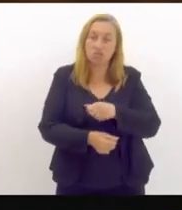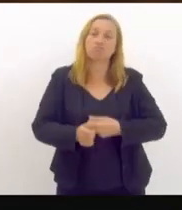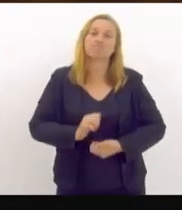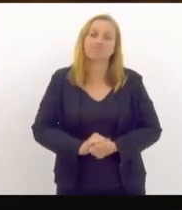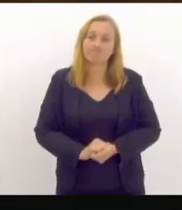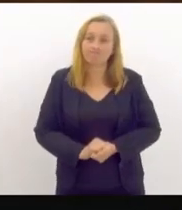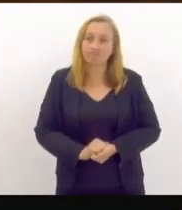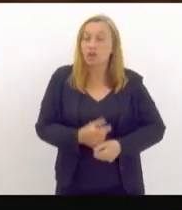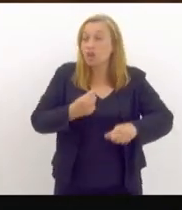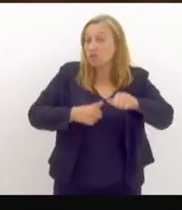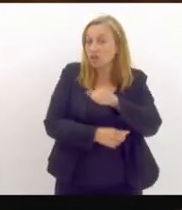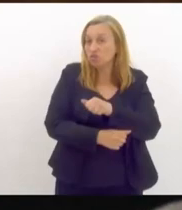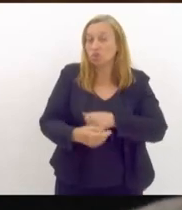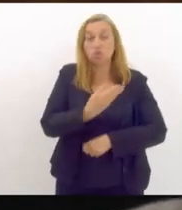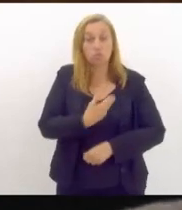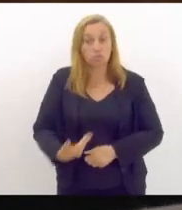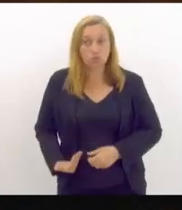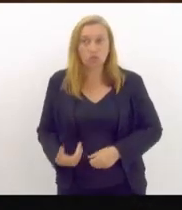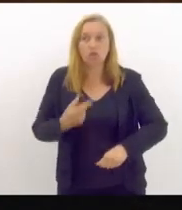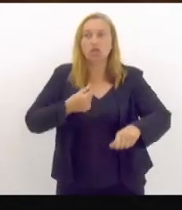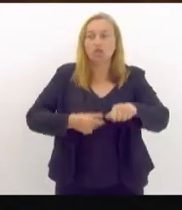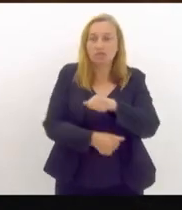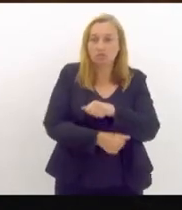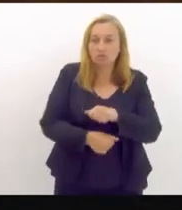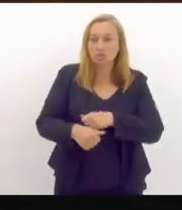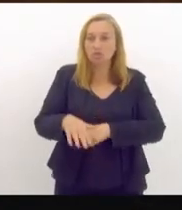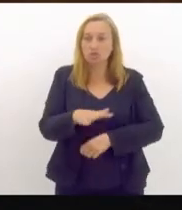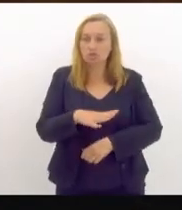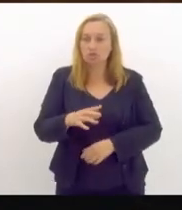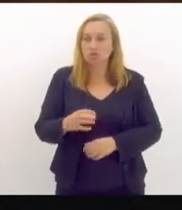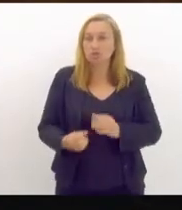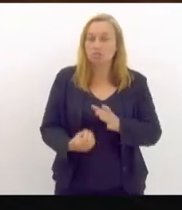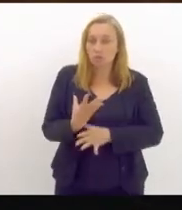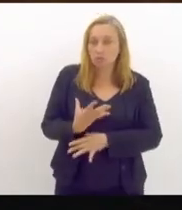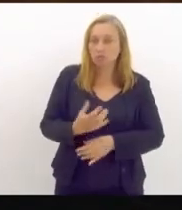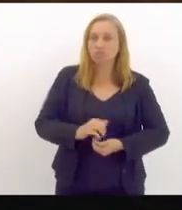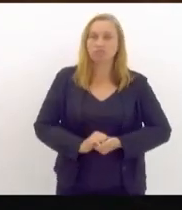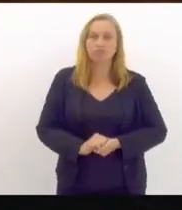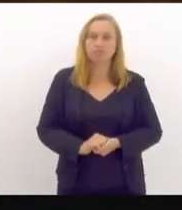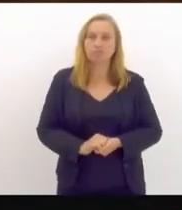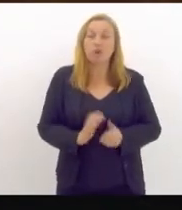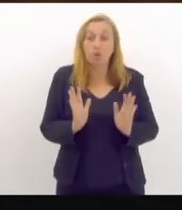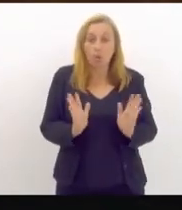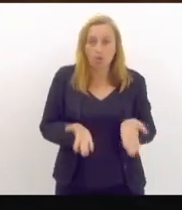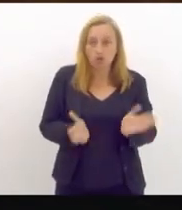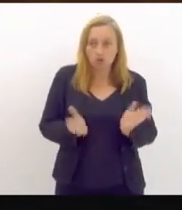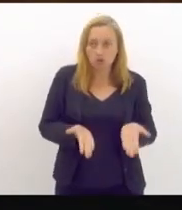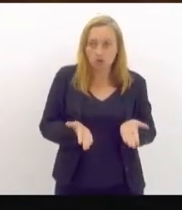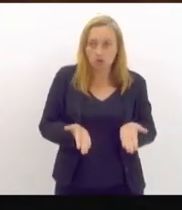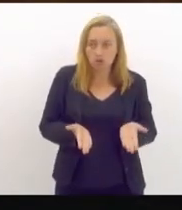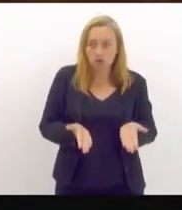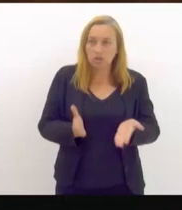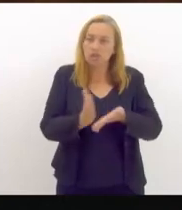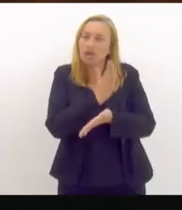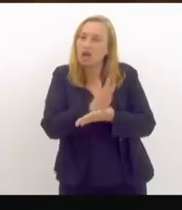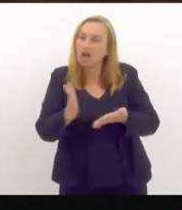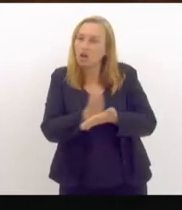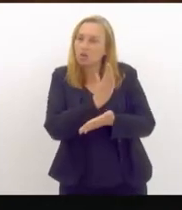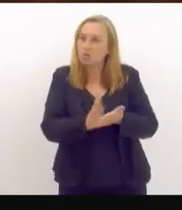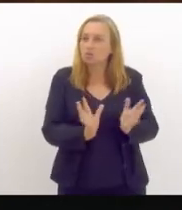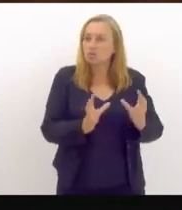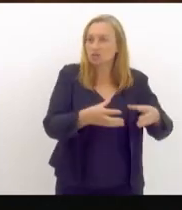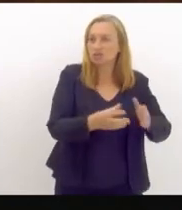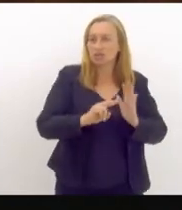investimento público e investimento do setor produtivo hoje algumas centrais